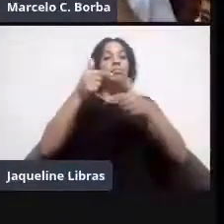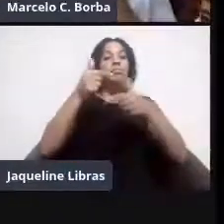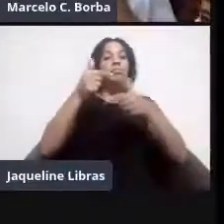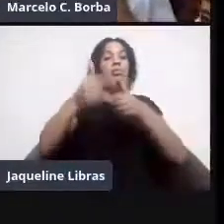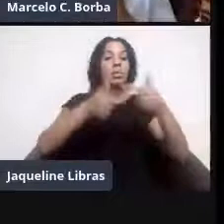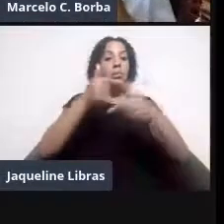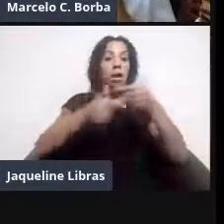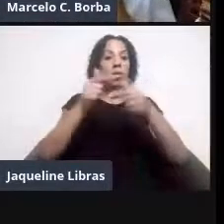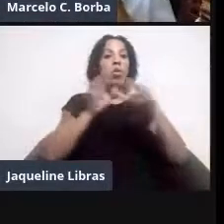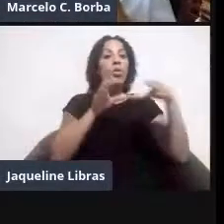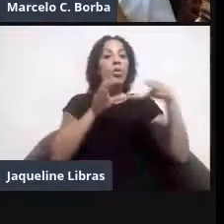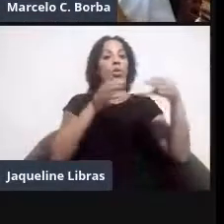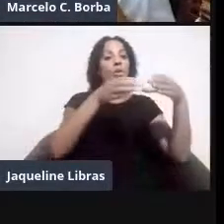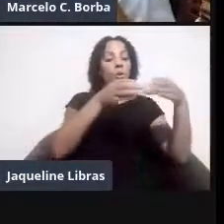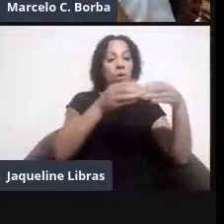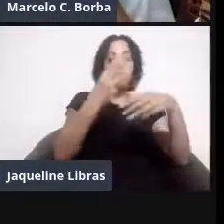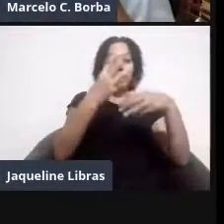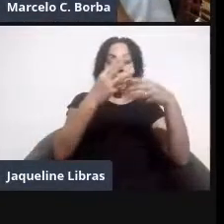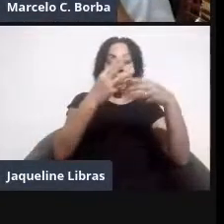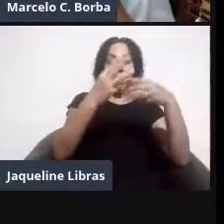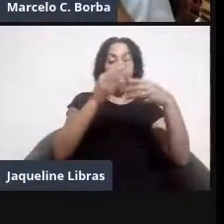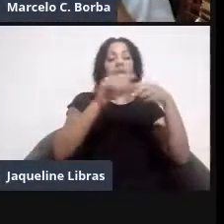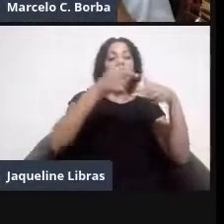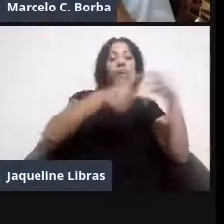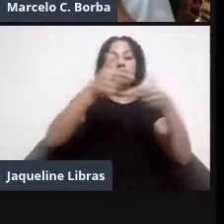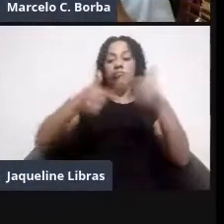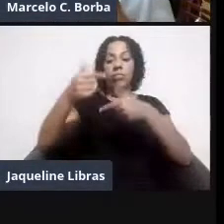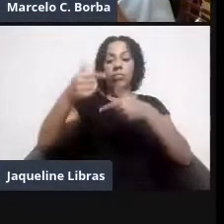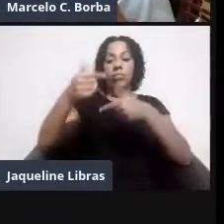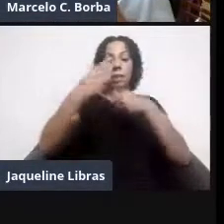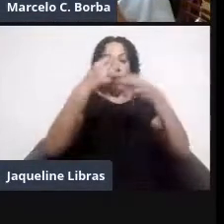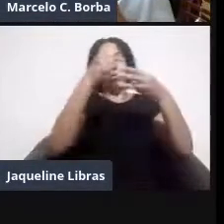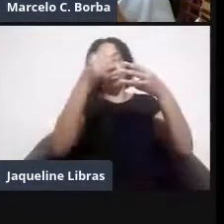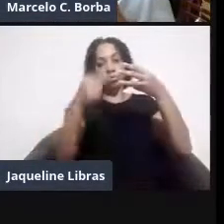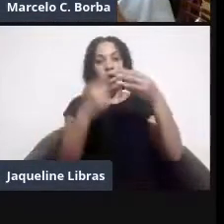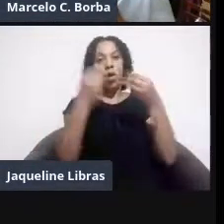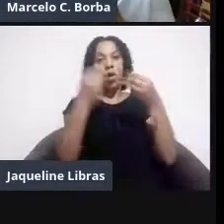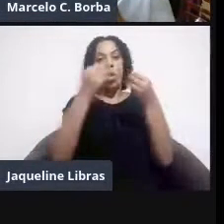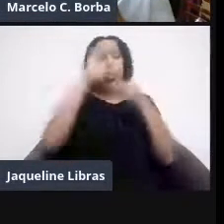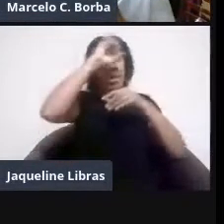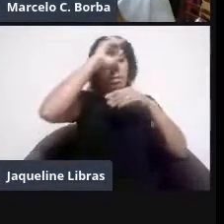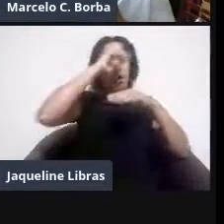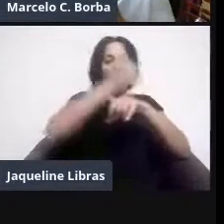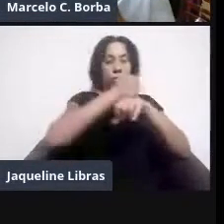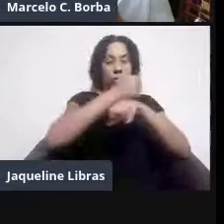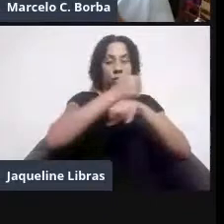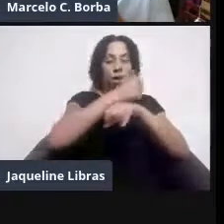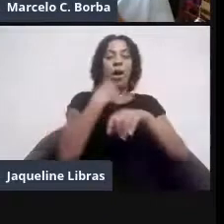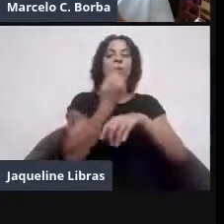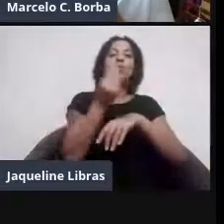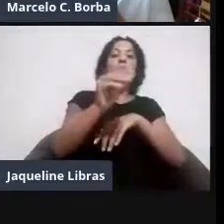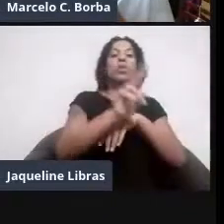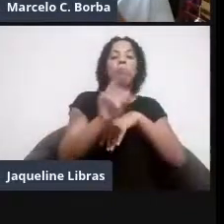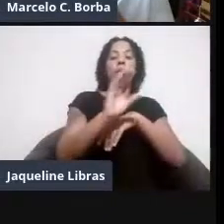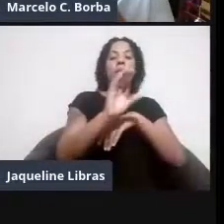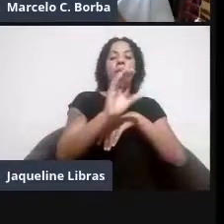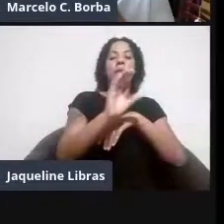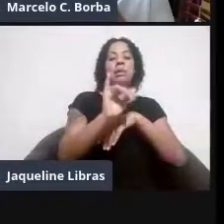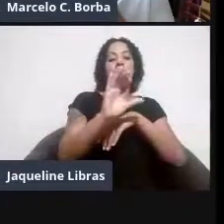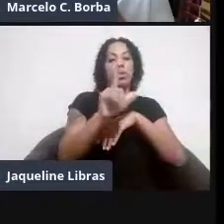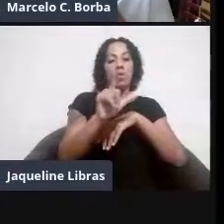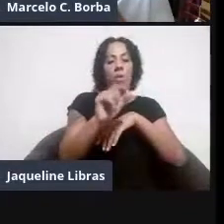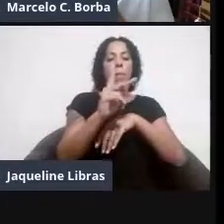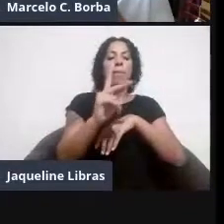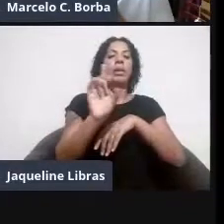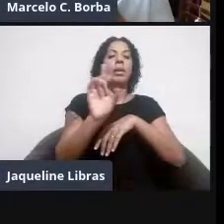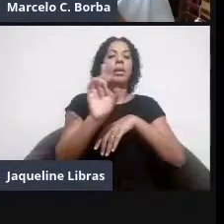de 3 tarefas de aprendizagem profissional que nós chamamos aí de ciclo PDR. O ciclo